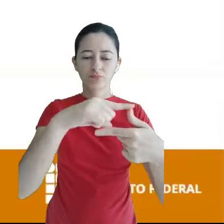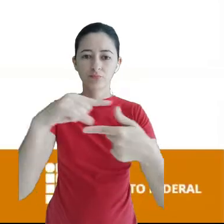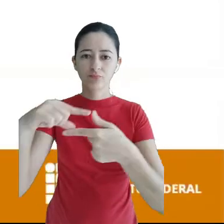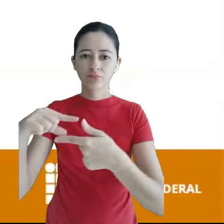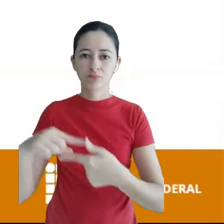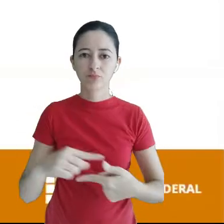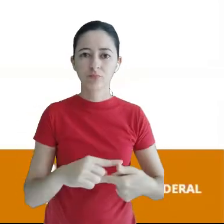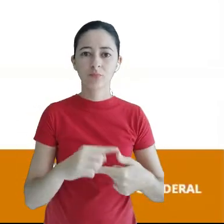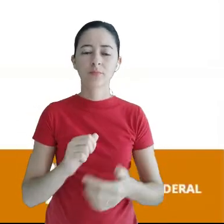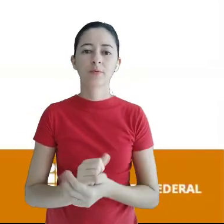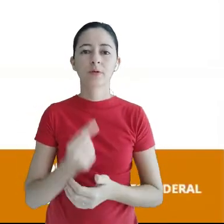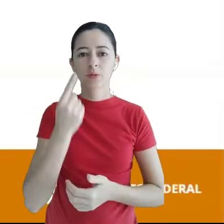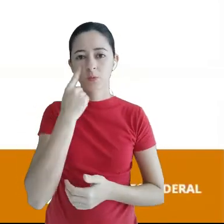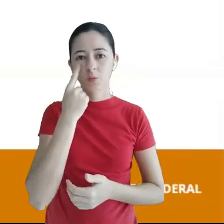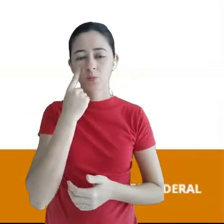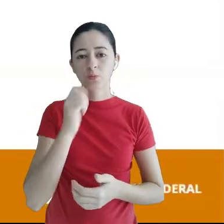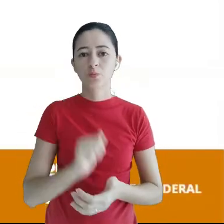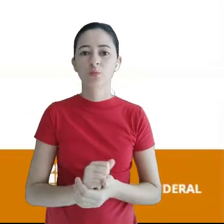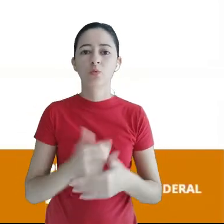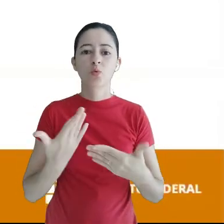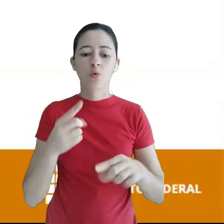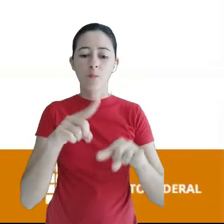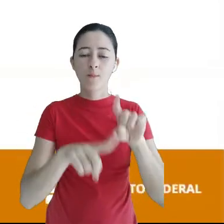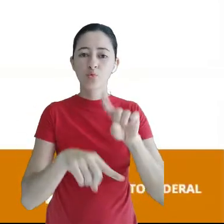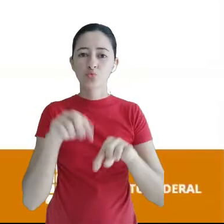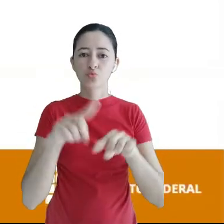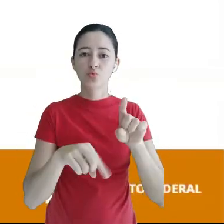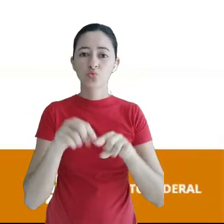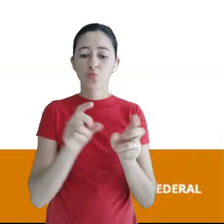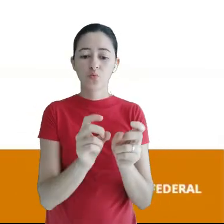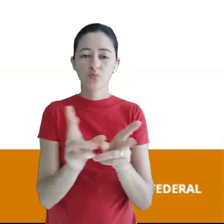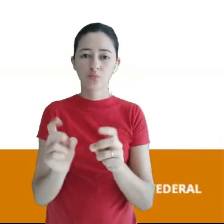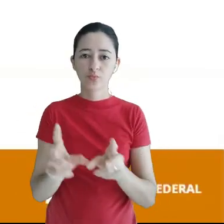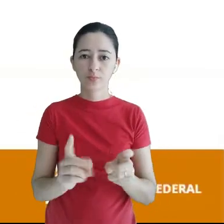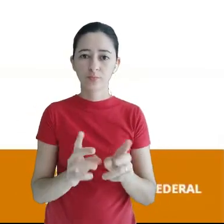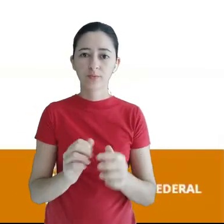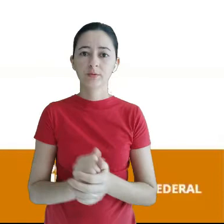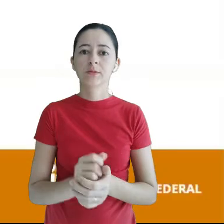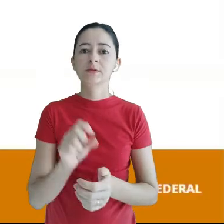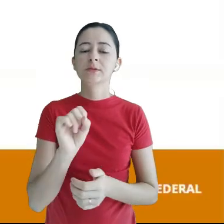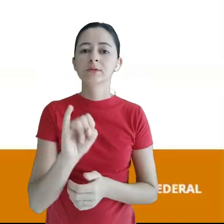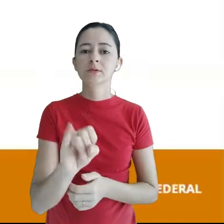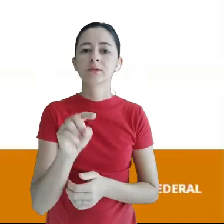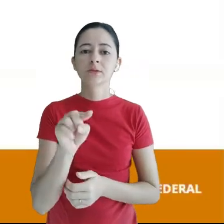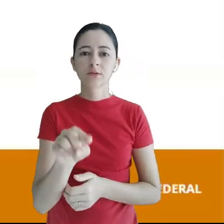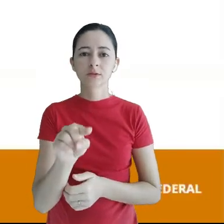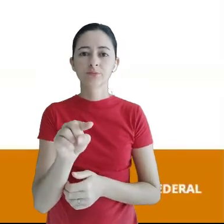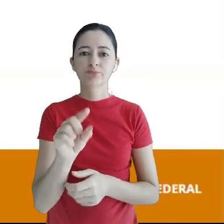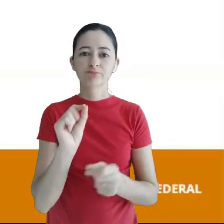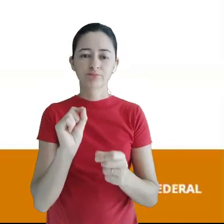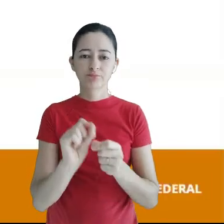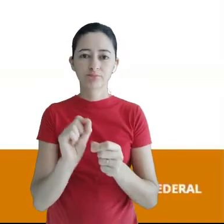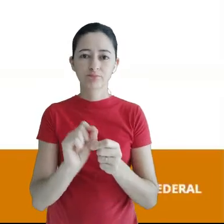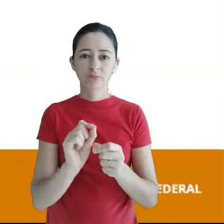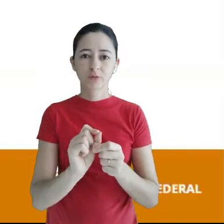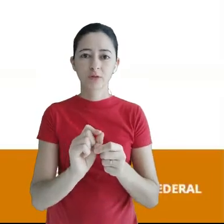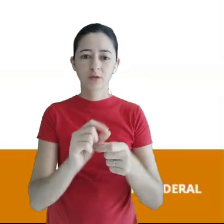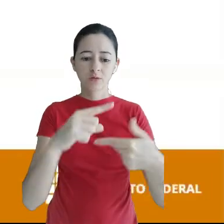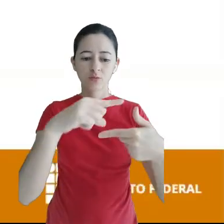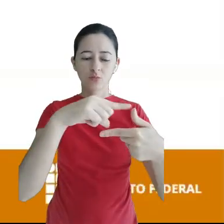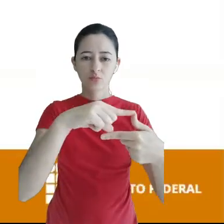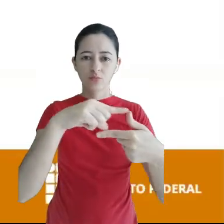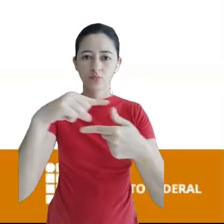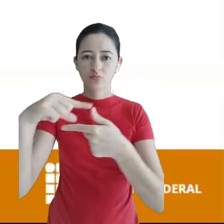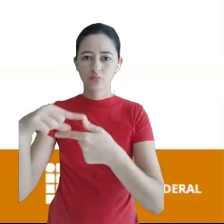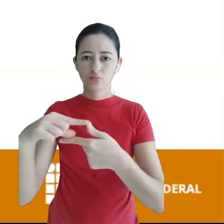identifiquei aqui um cadastrar produto, ou seja, eu preciso saber qual produto eu vou vender. Mas se você fez as